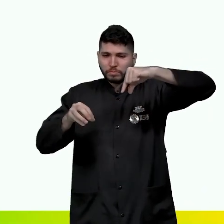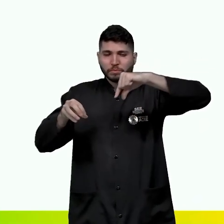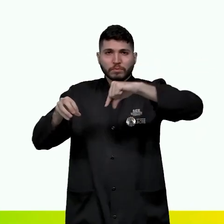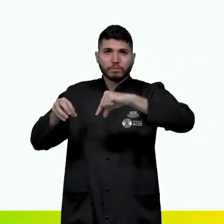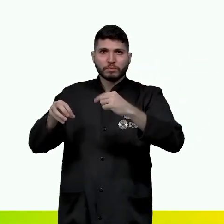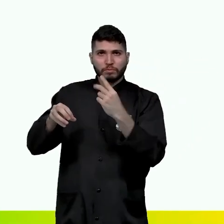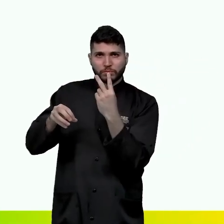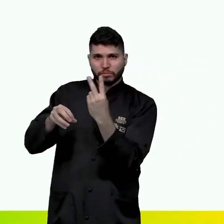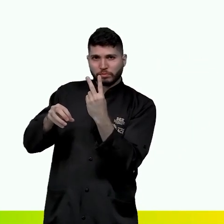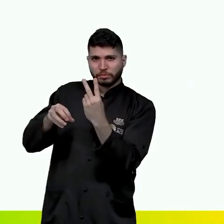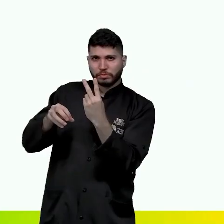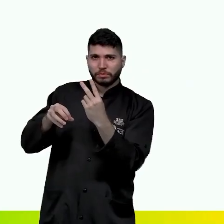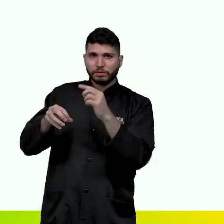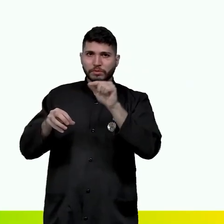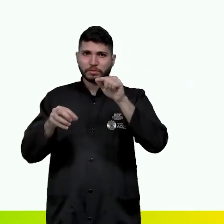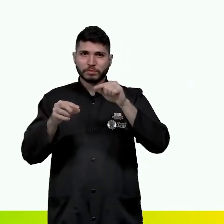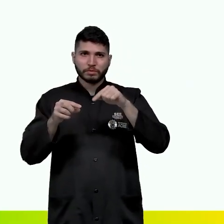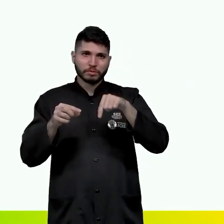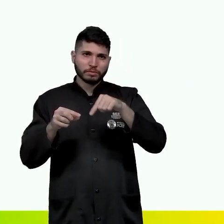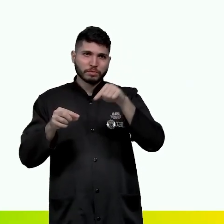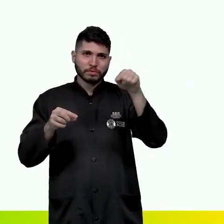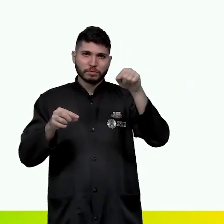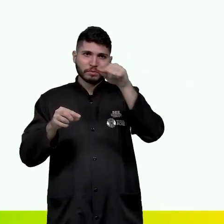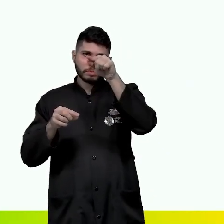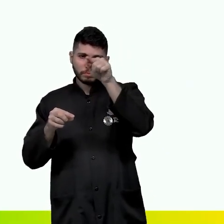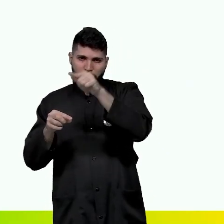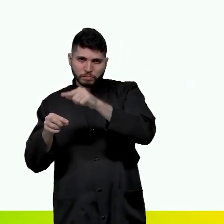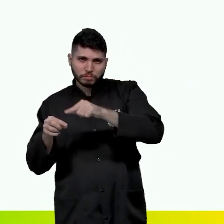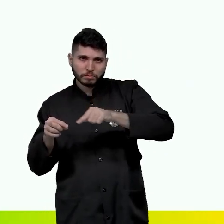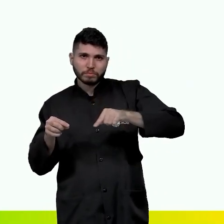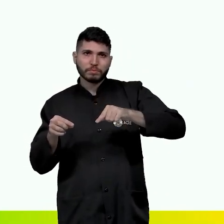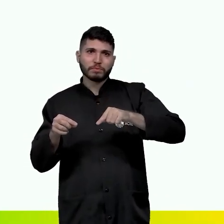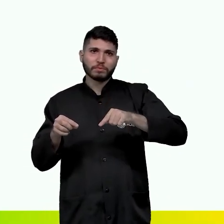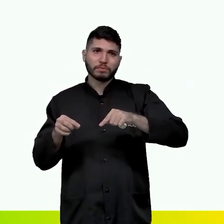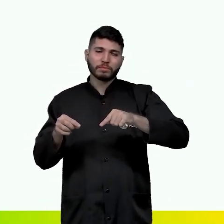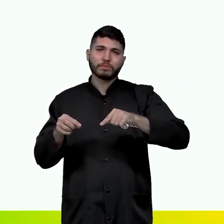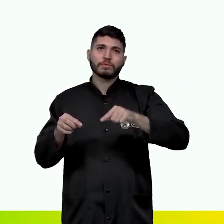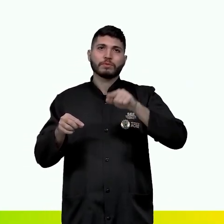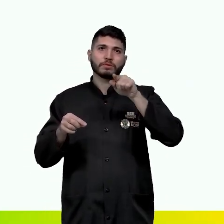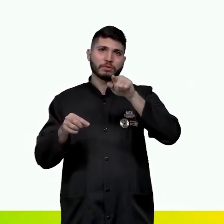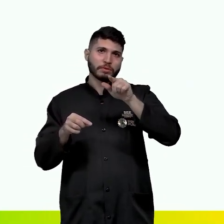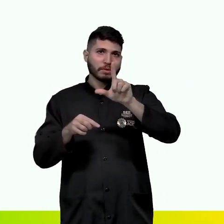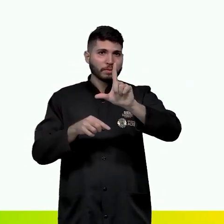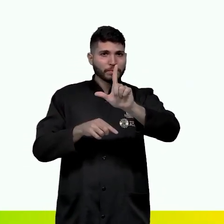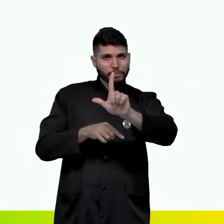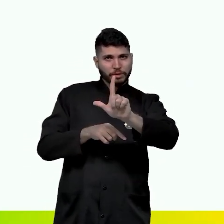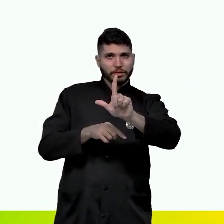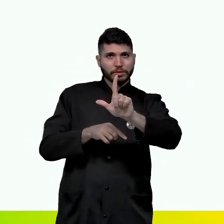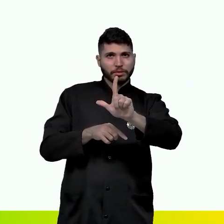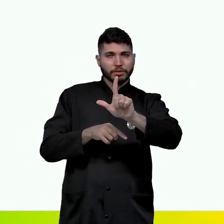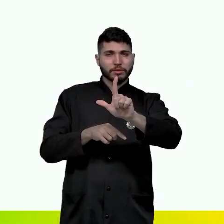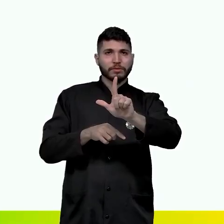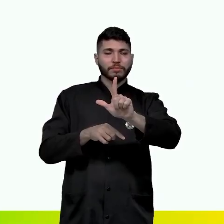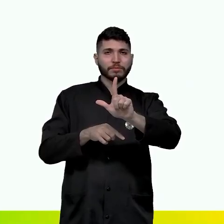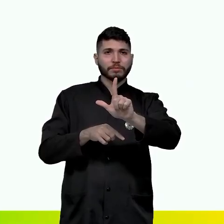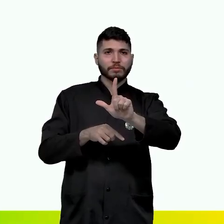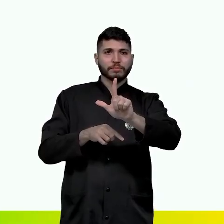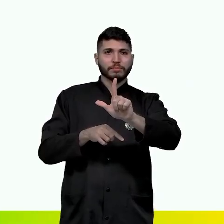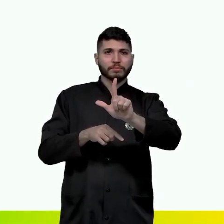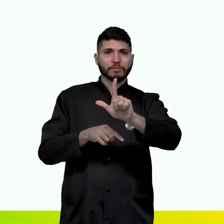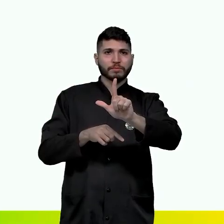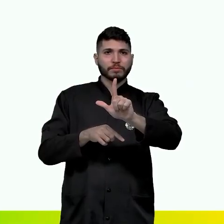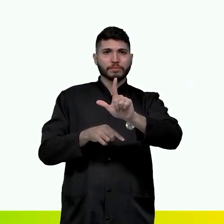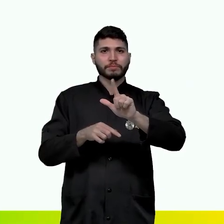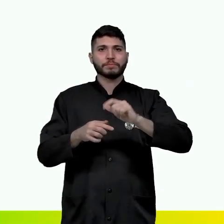planificado se torna esse setor aqui de uma circunferência de raio L, ok? Então aqui vou